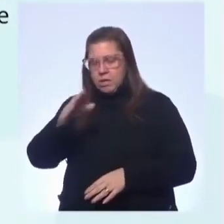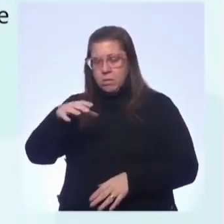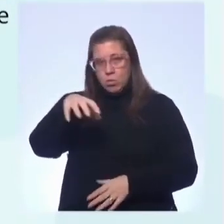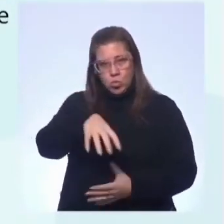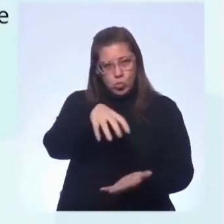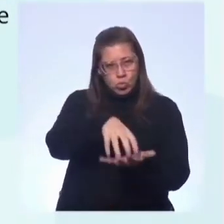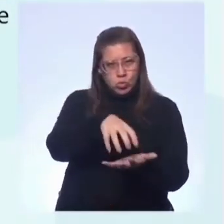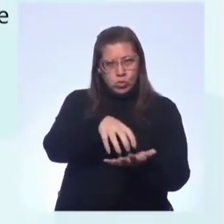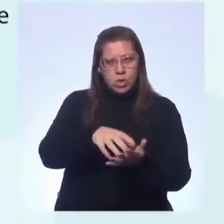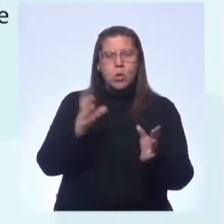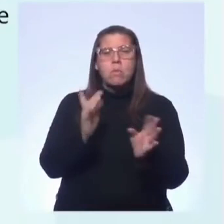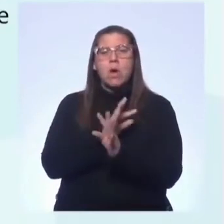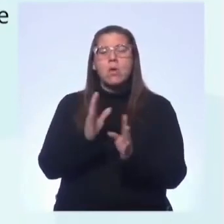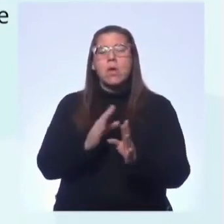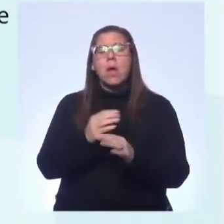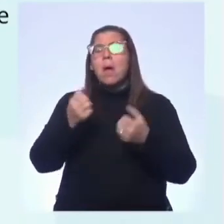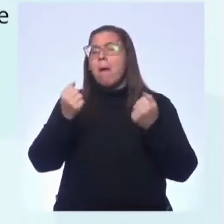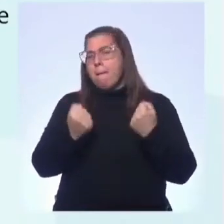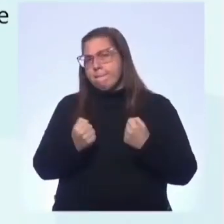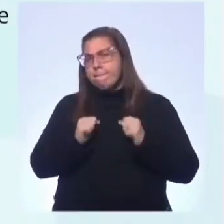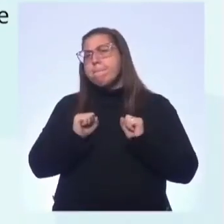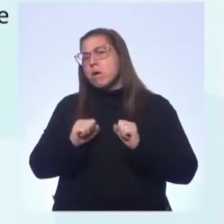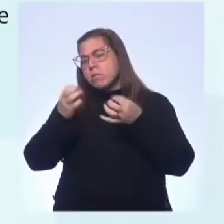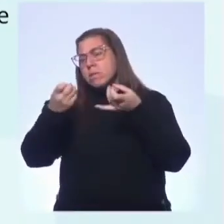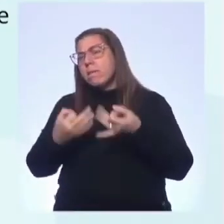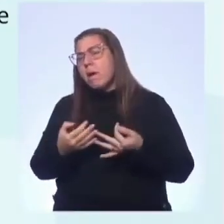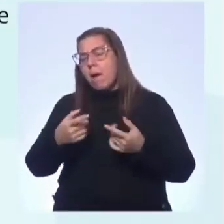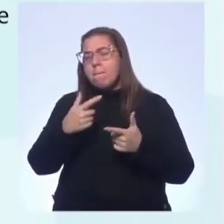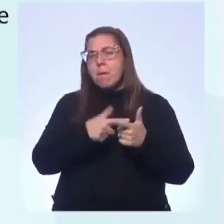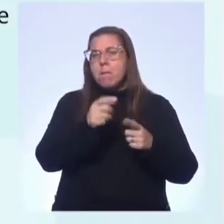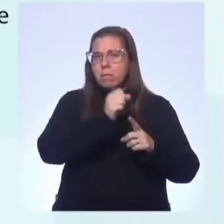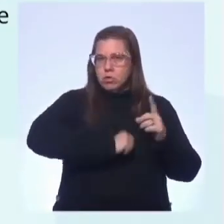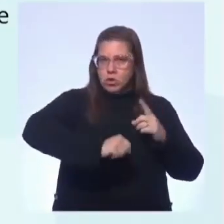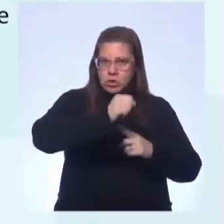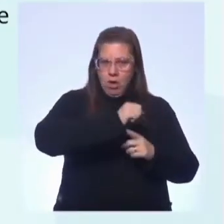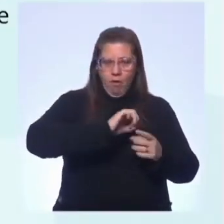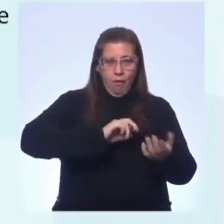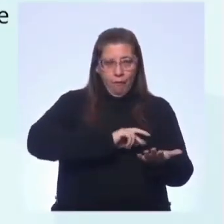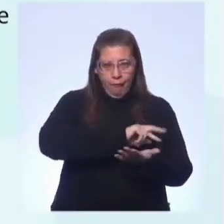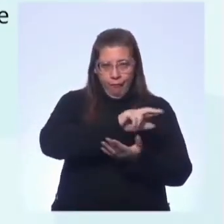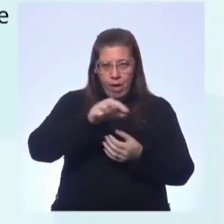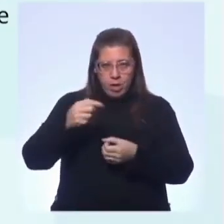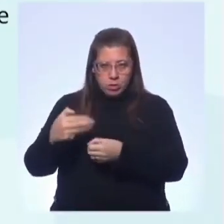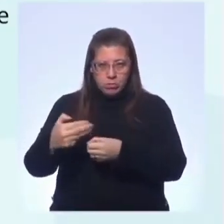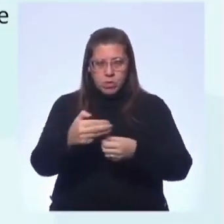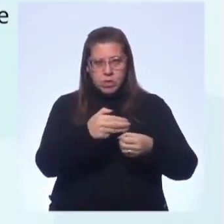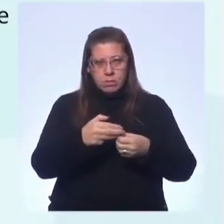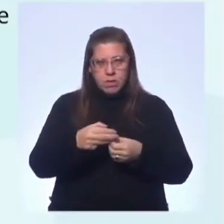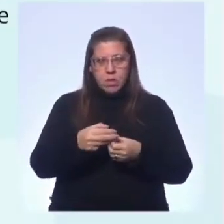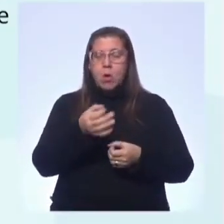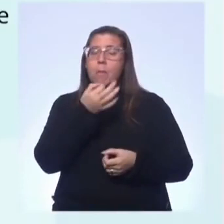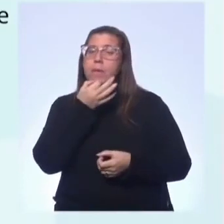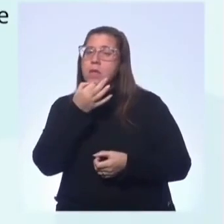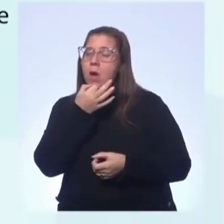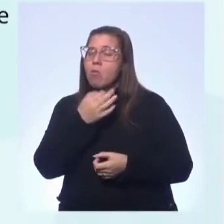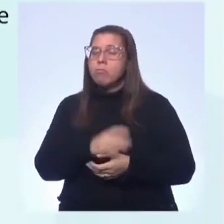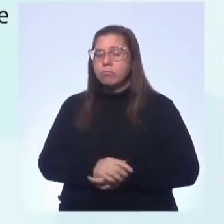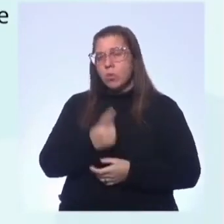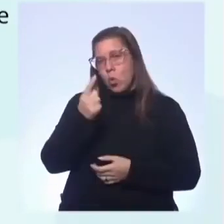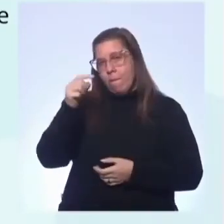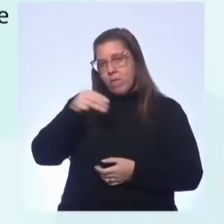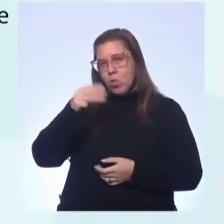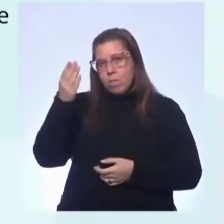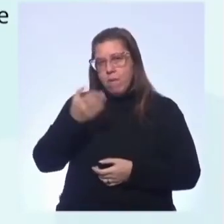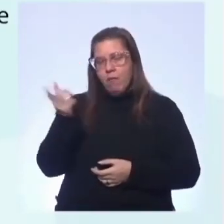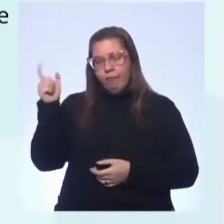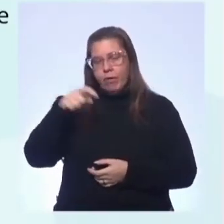podemos afirmar que isso é um problema social recorrente em muitos municípios? Comente sua resposta. Em 1 minuto e